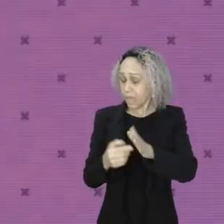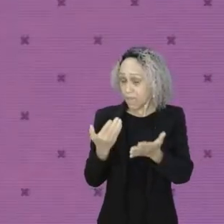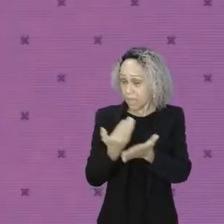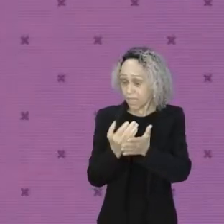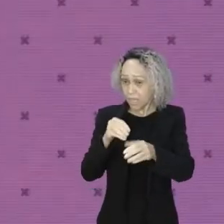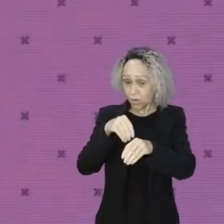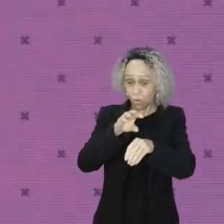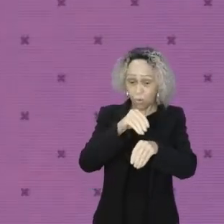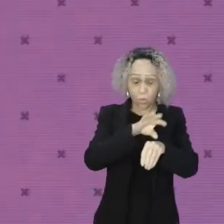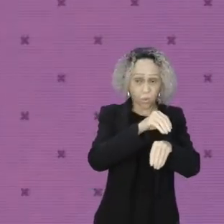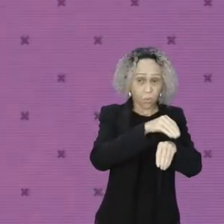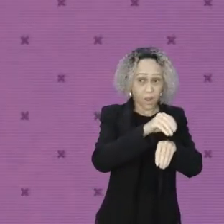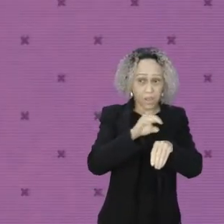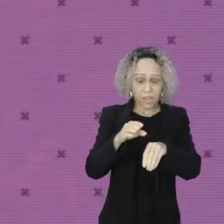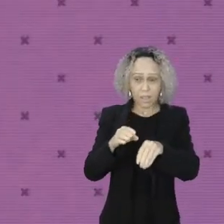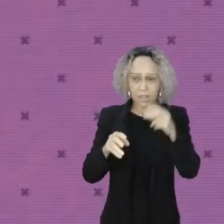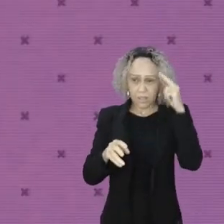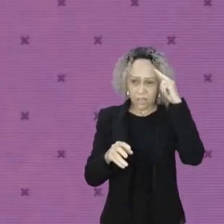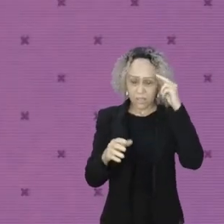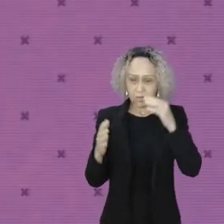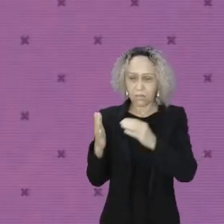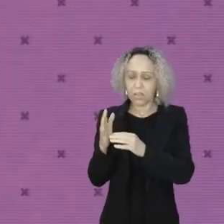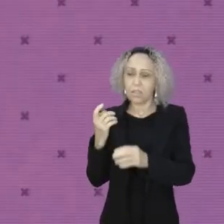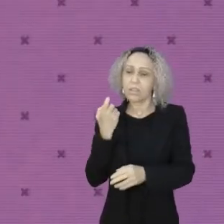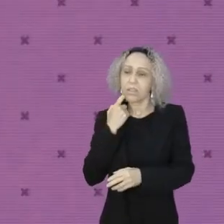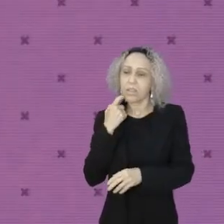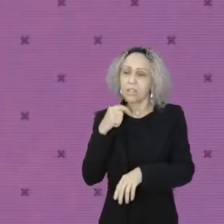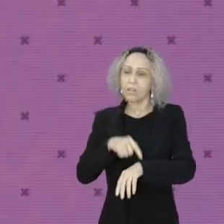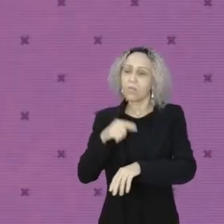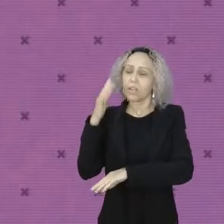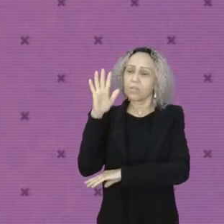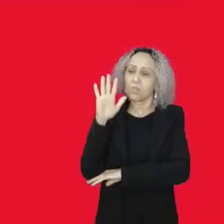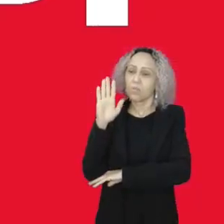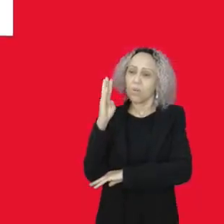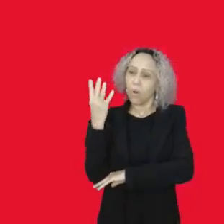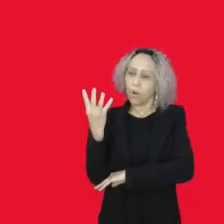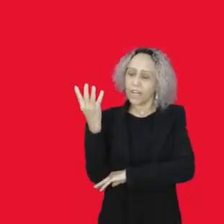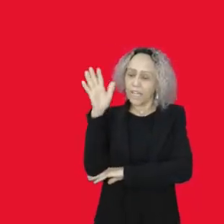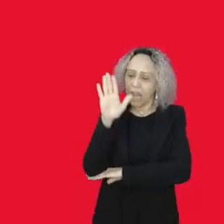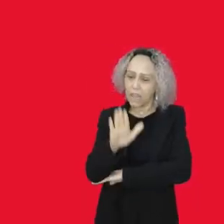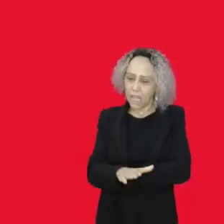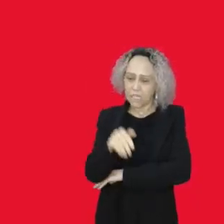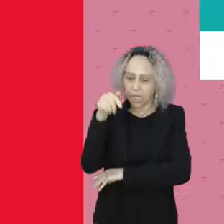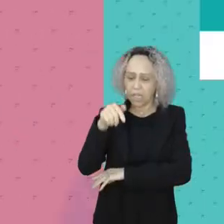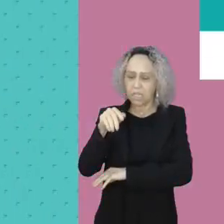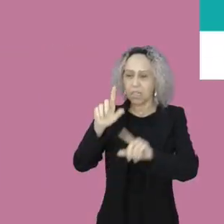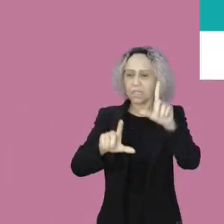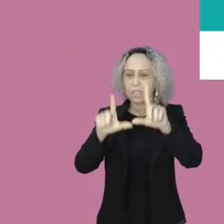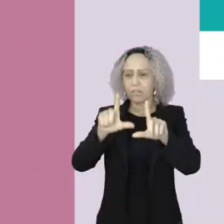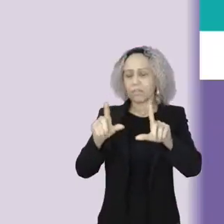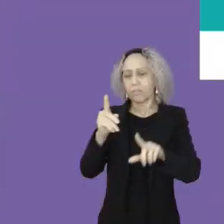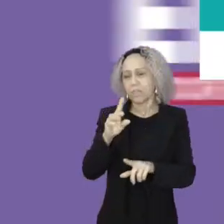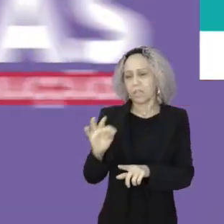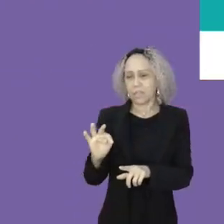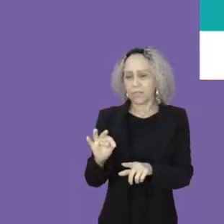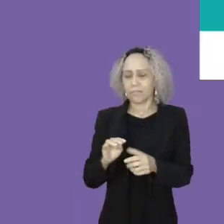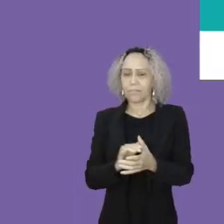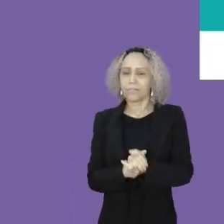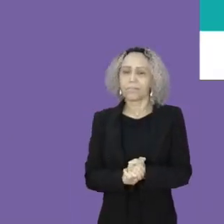suas companheiras. É de segunda a sexta-feira, sempre às 4 horas da tarde, aqui na TV PT.